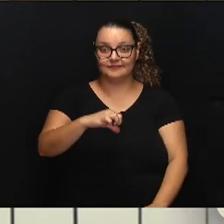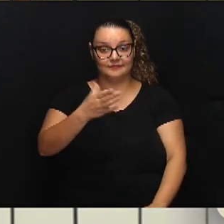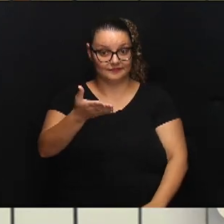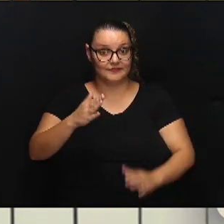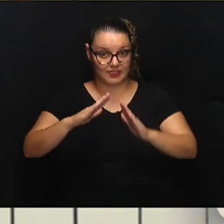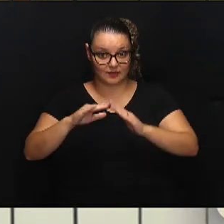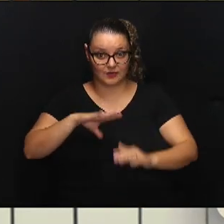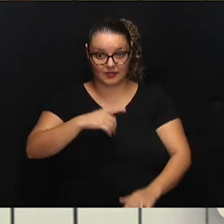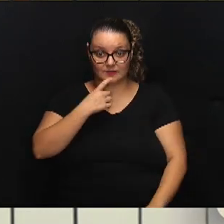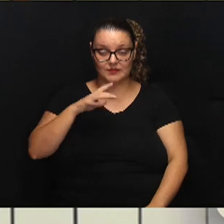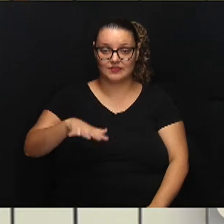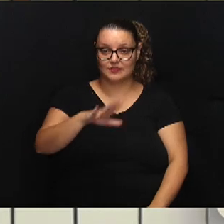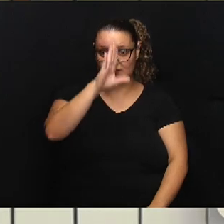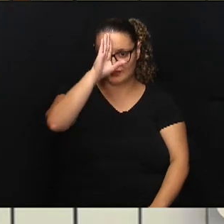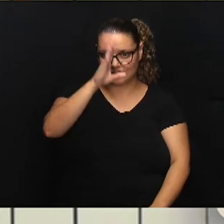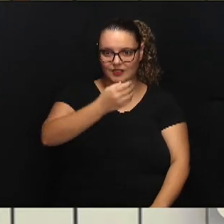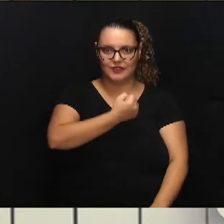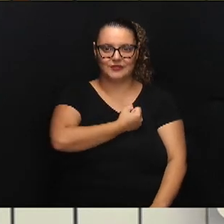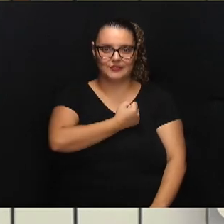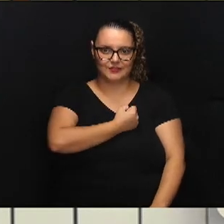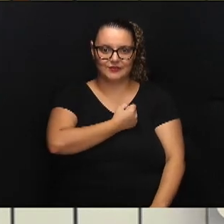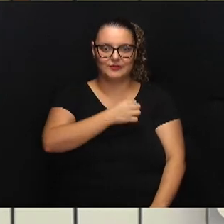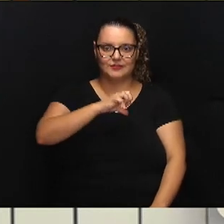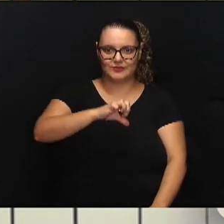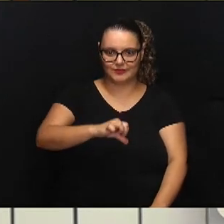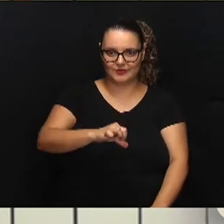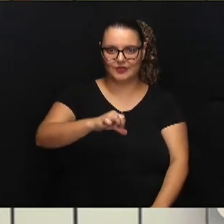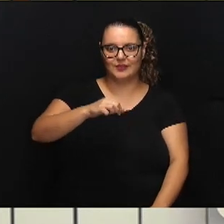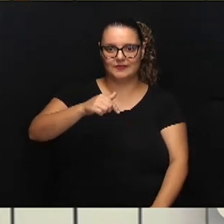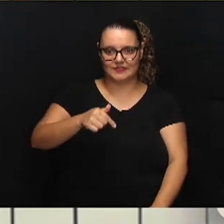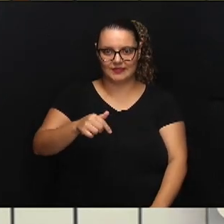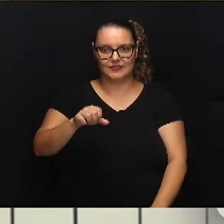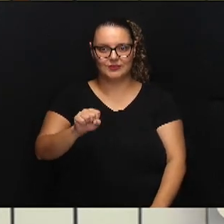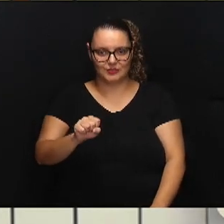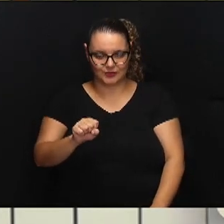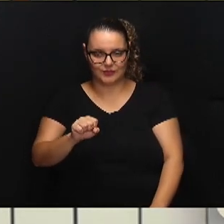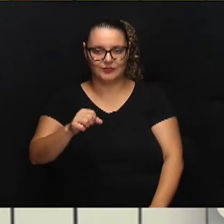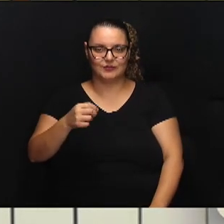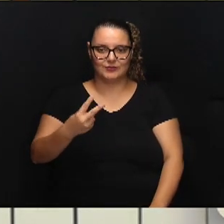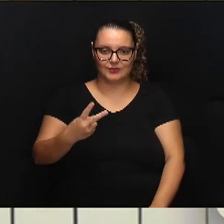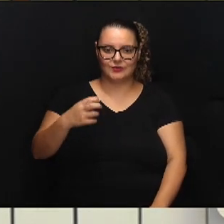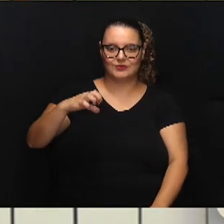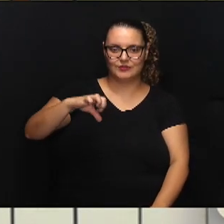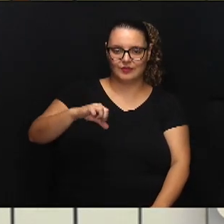que é de Campinas e região, pode ir direto no número